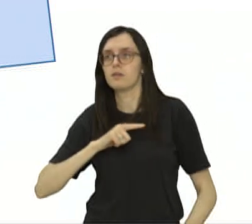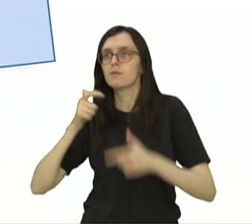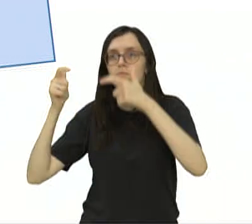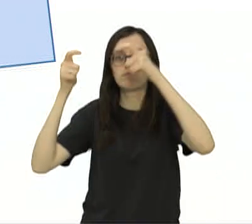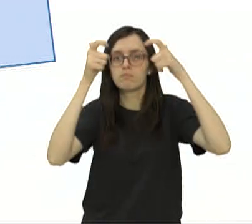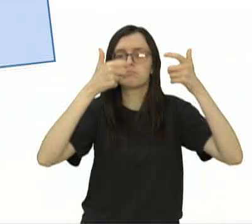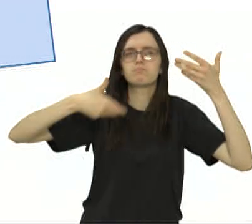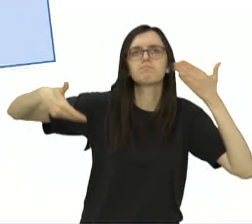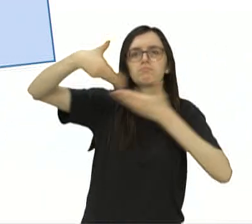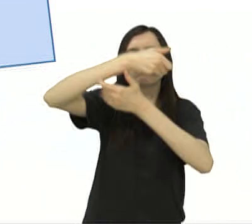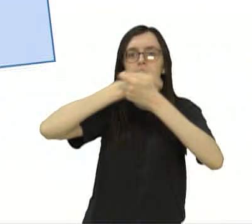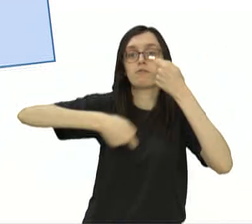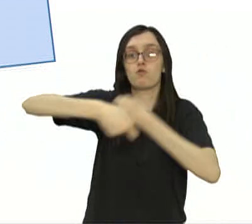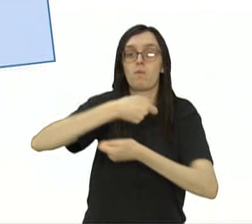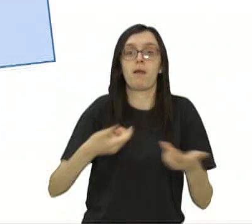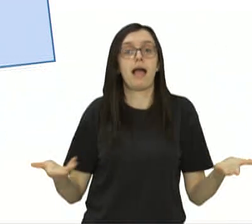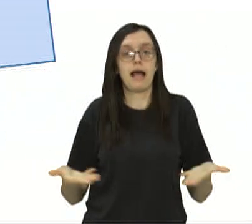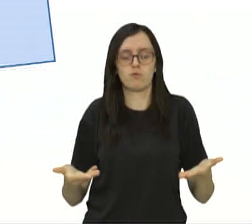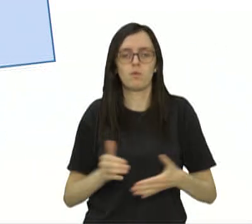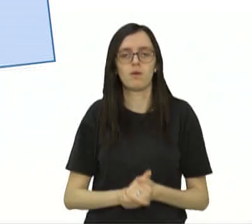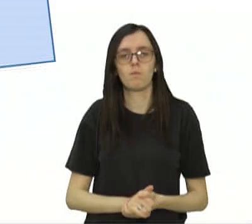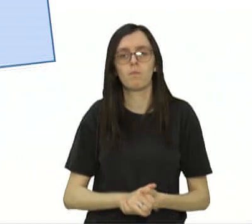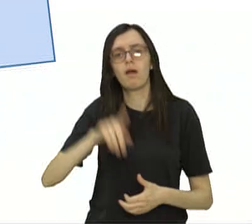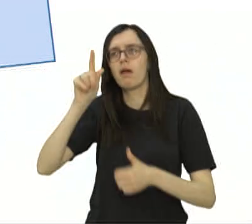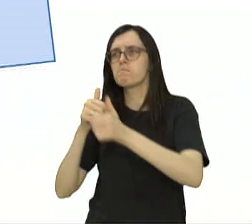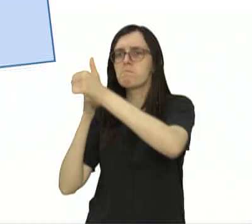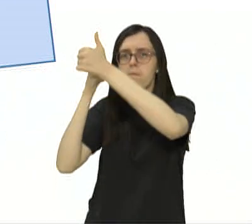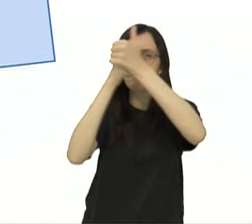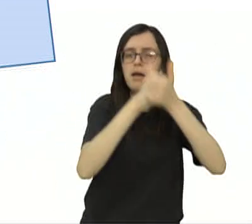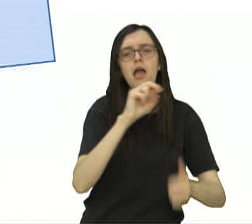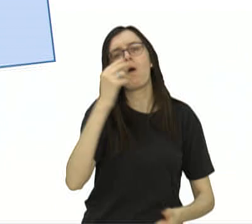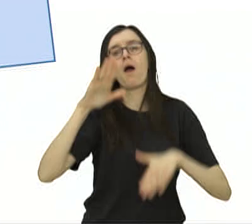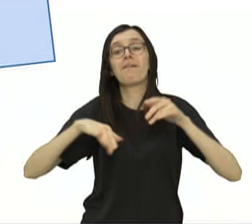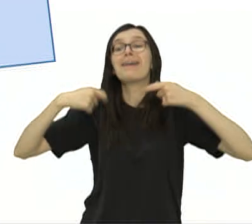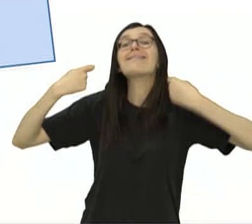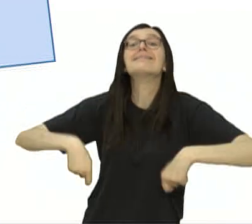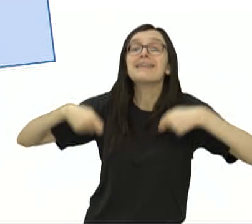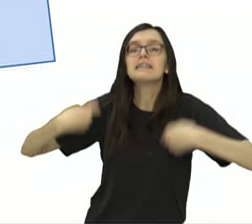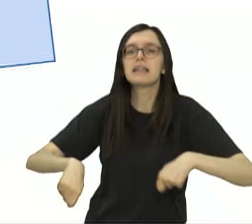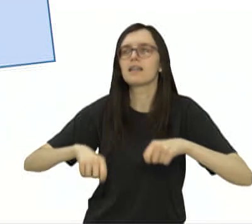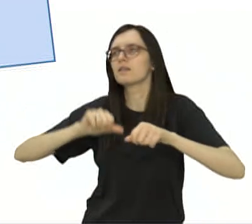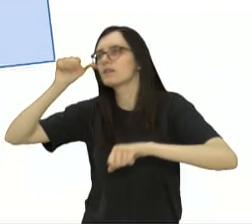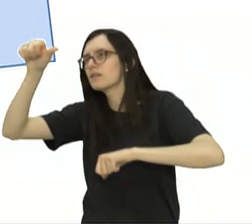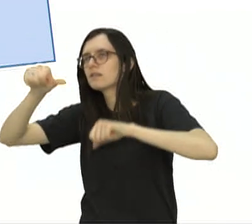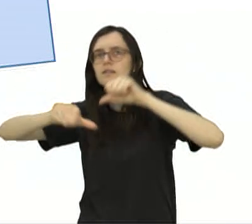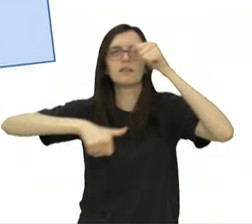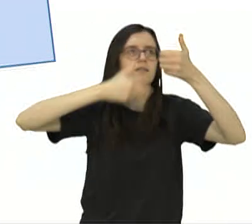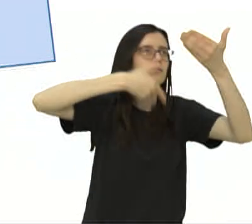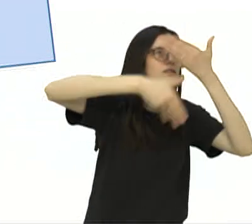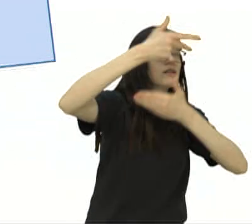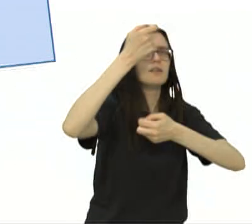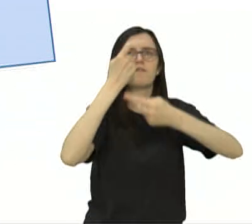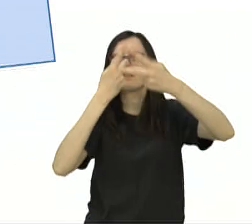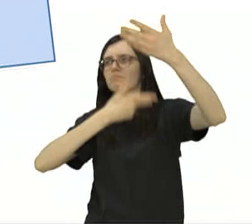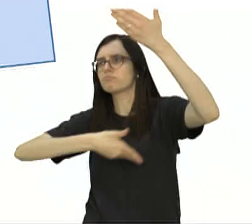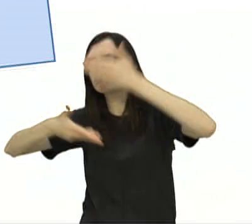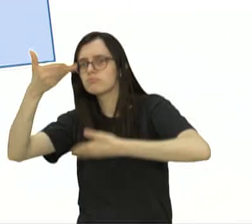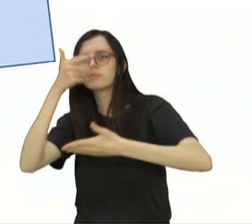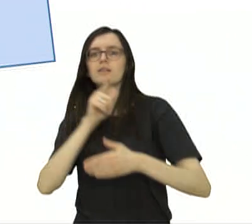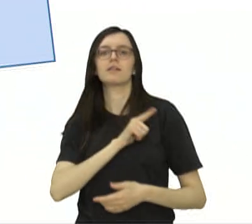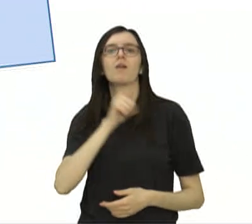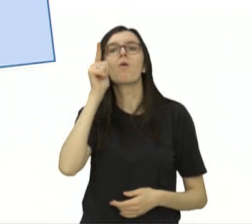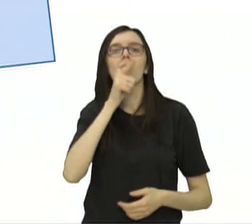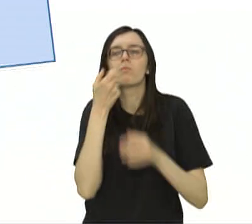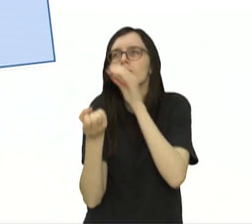relações econômicas atuais, seja pela proximidade ou pela necessidade das transações, cujas possibilidades de